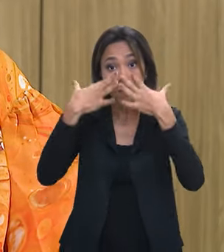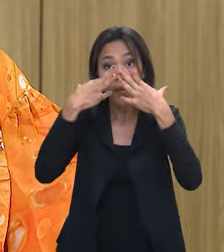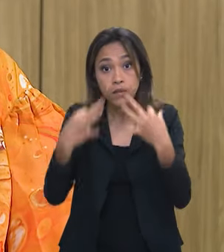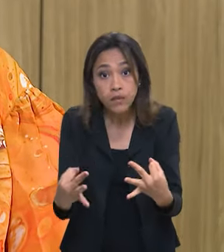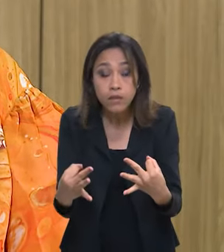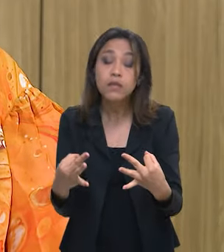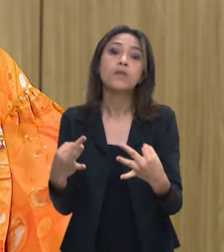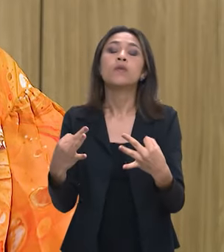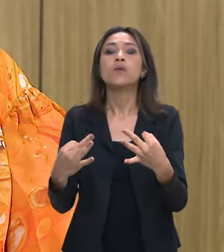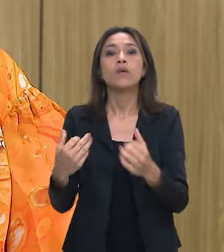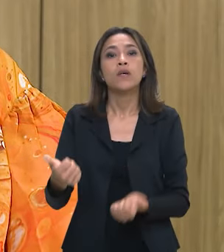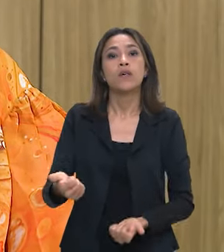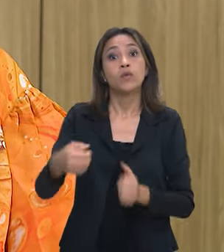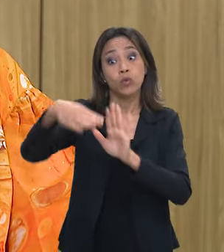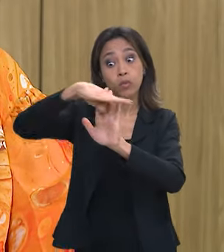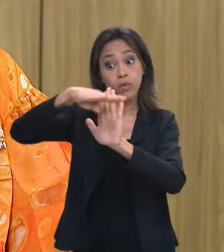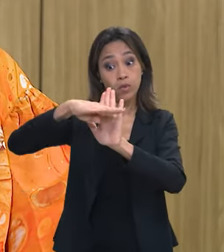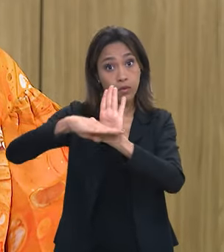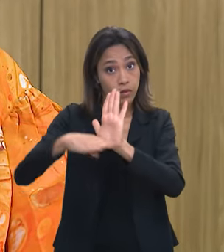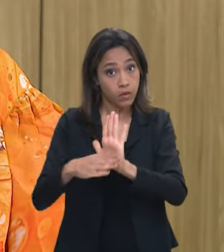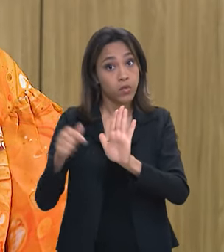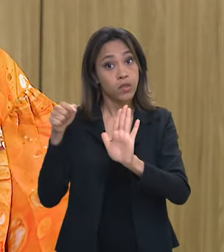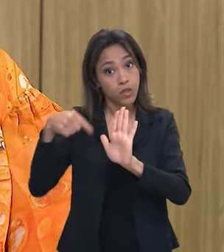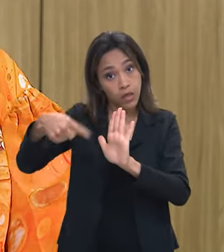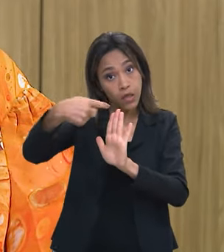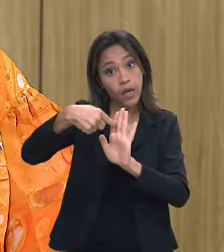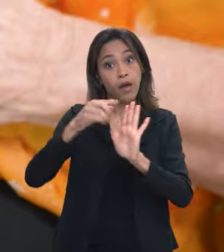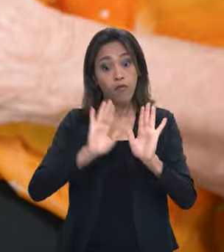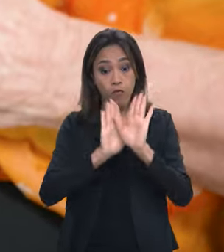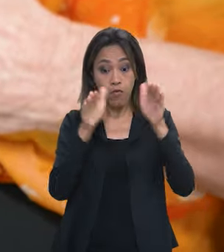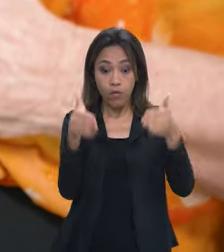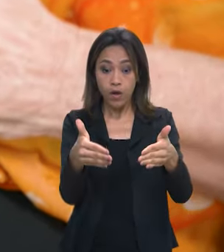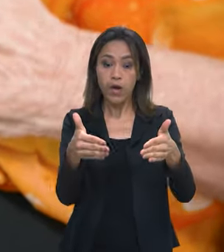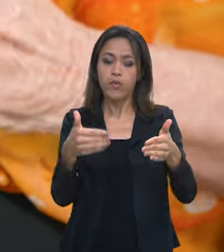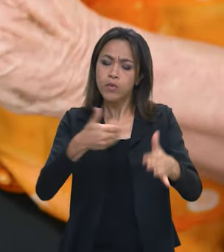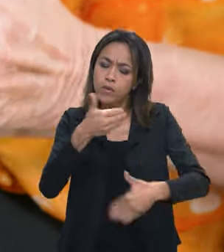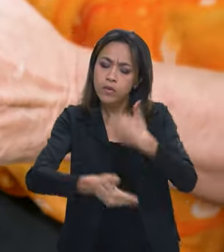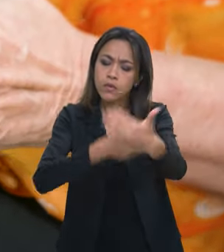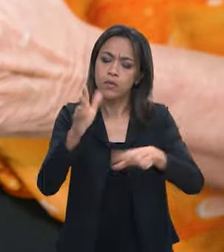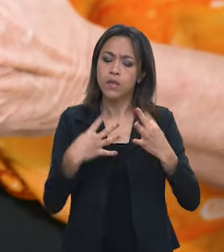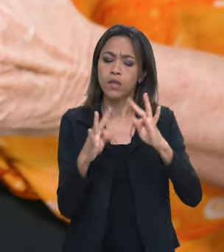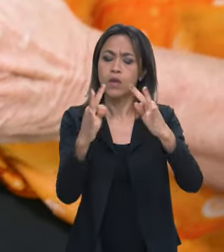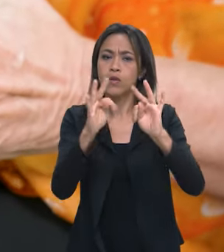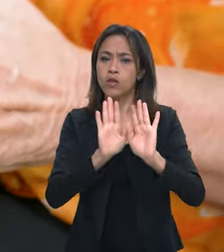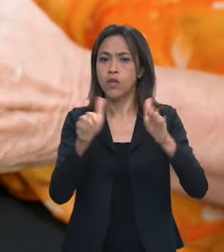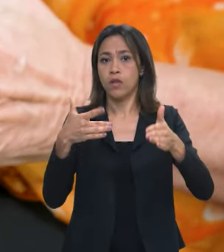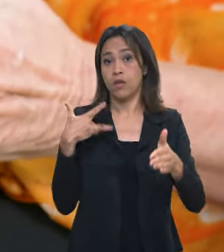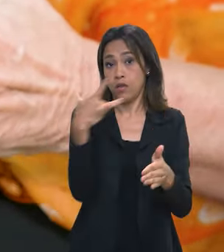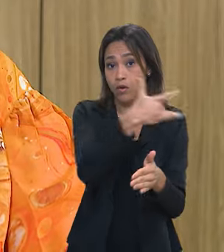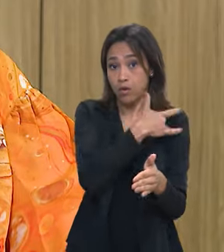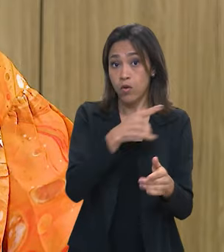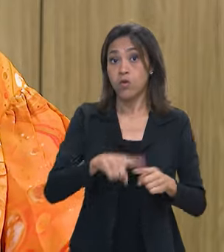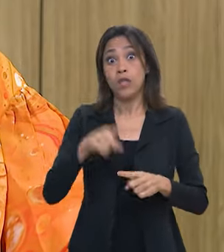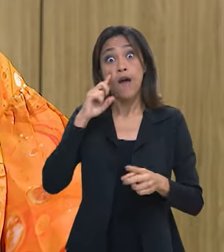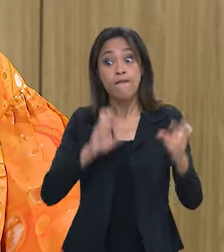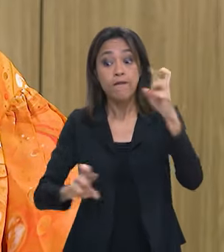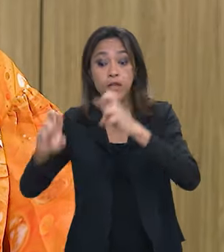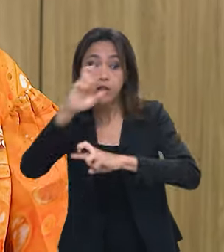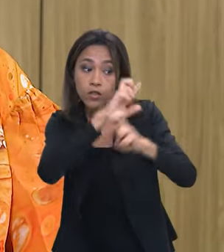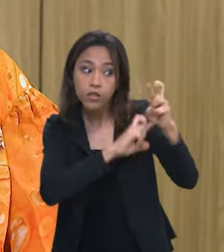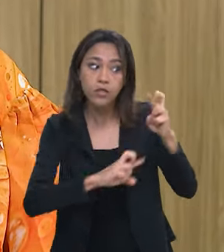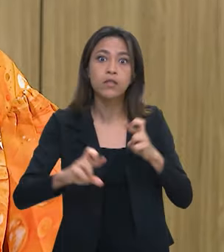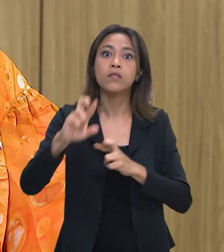atenção, nos programas voltados para o desenvolvimento tecnológico em saúde, na